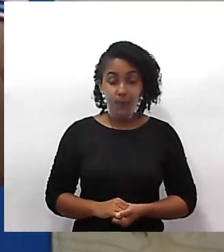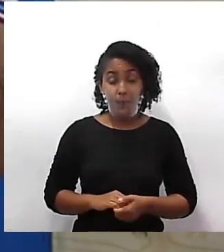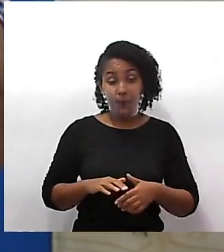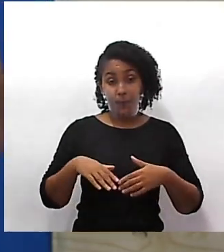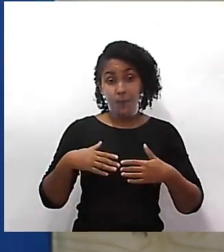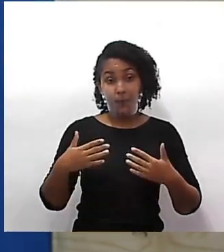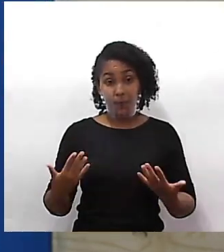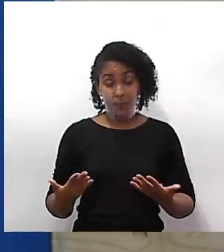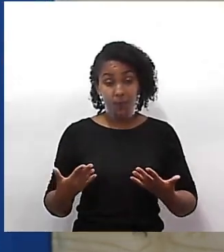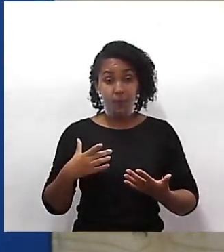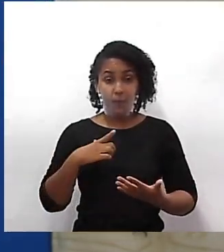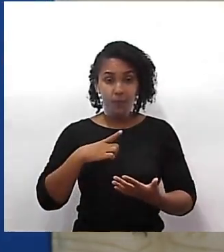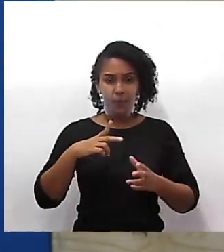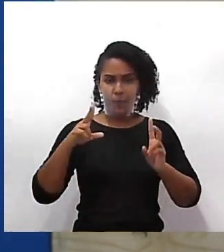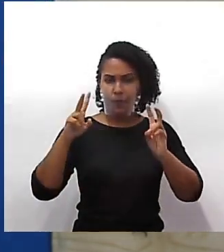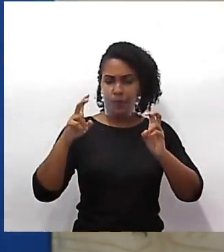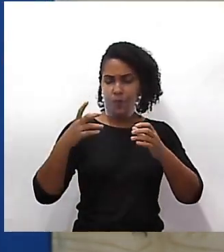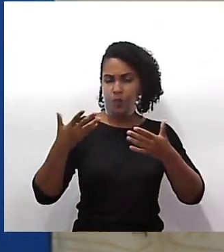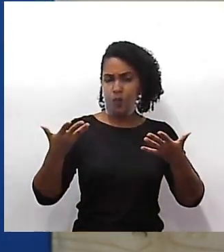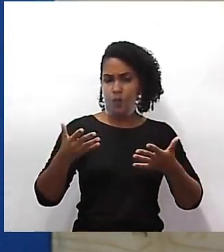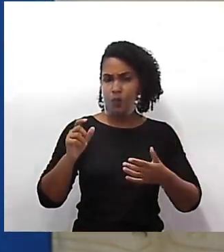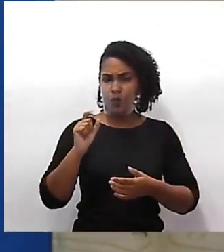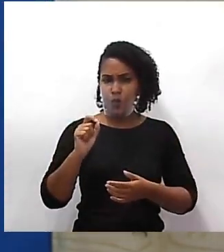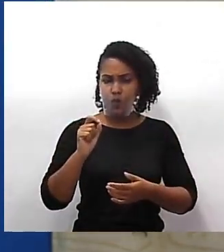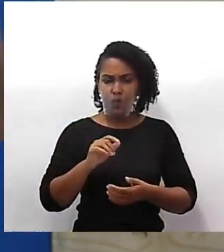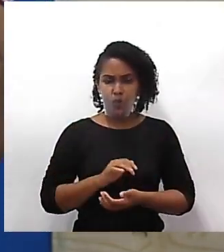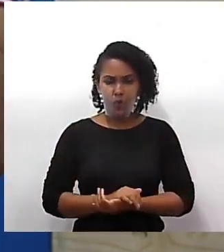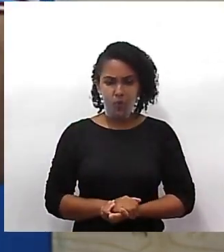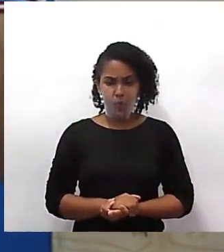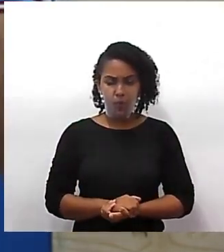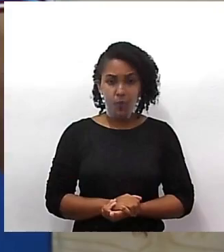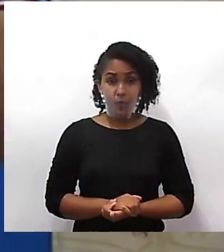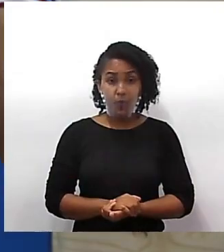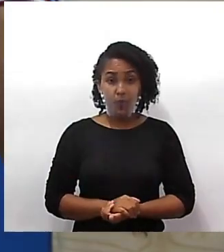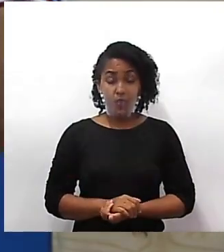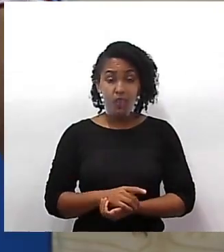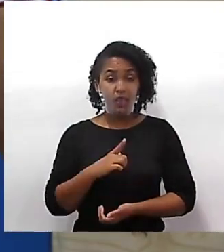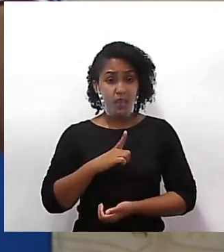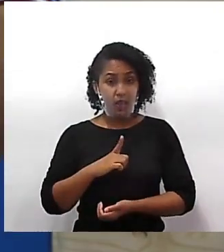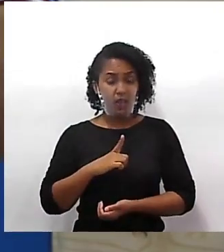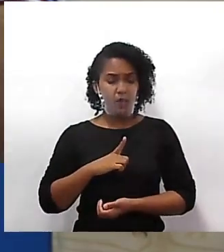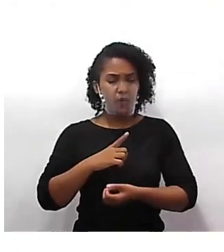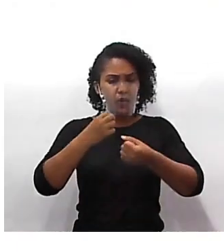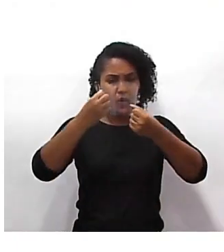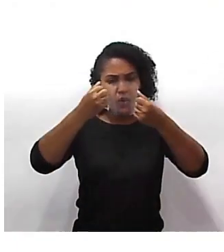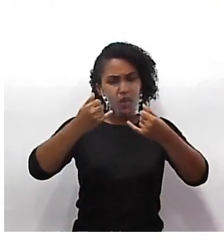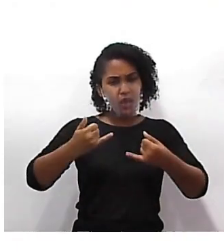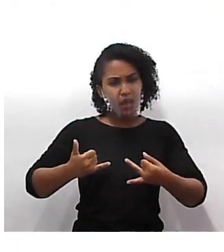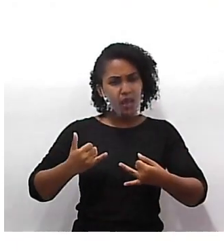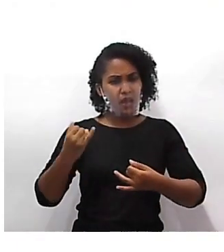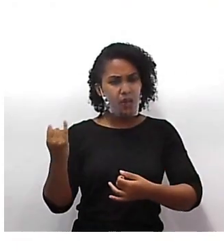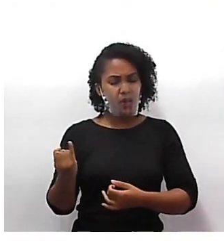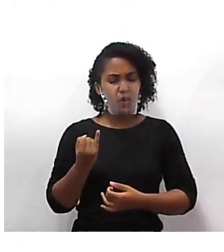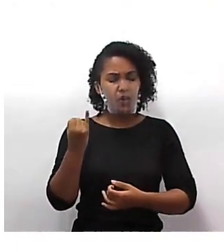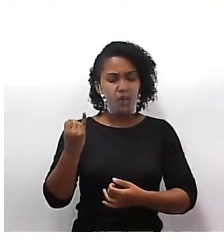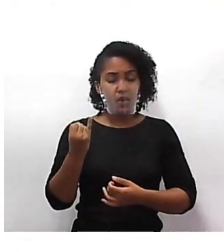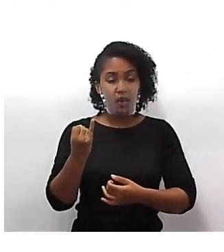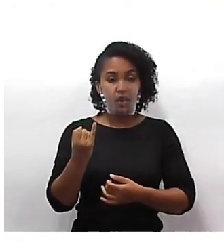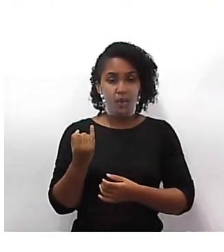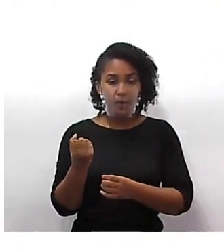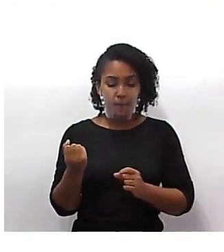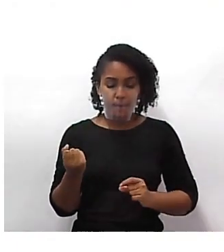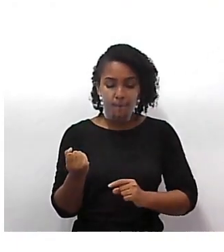Bem, o nosso tema hoje será um tema que vai ser abordado a importância da